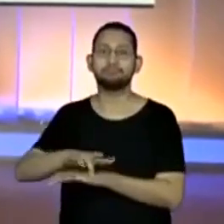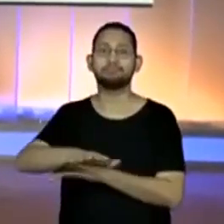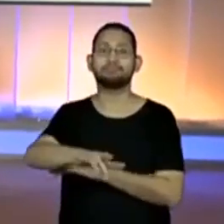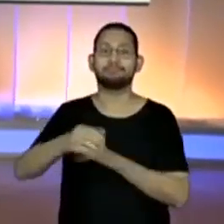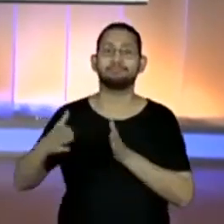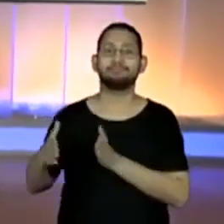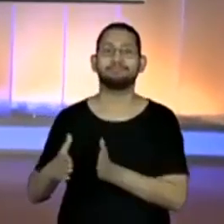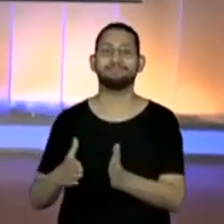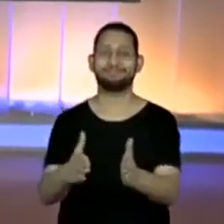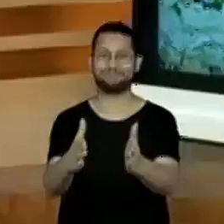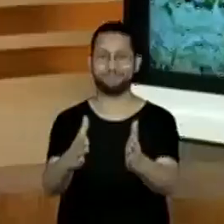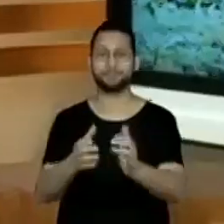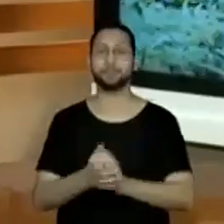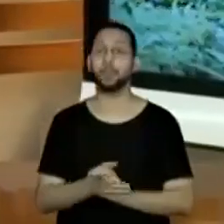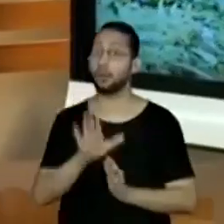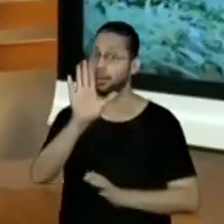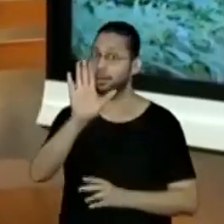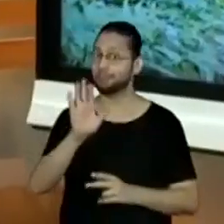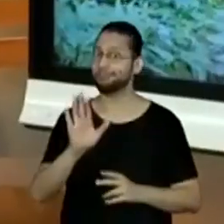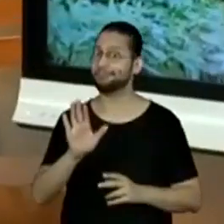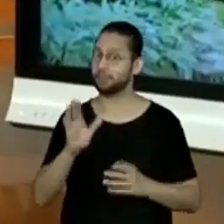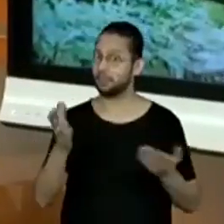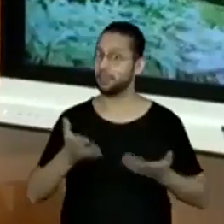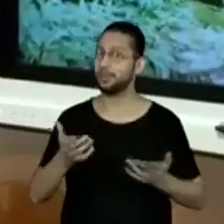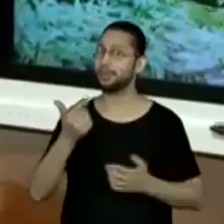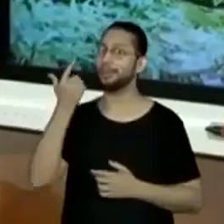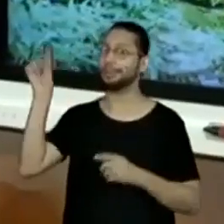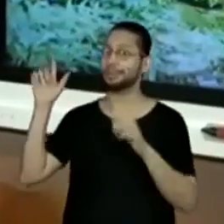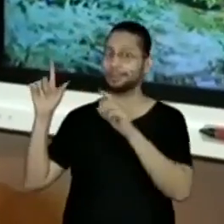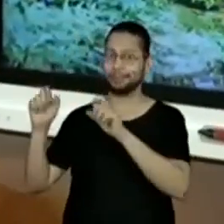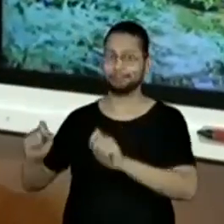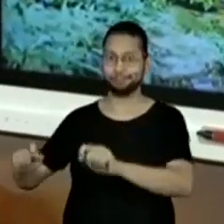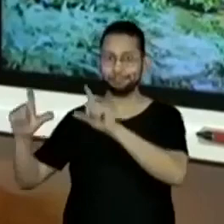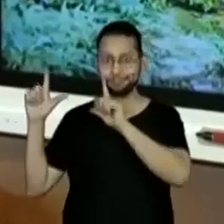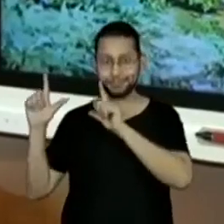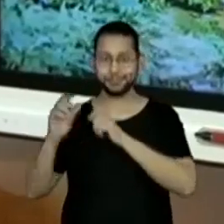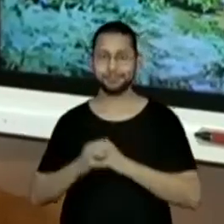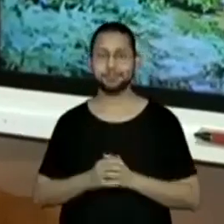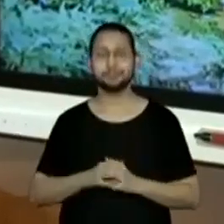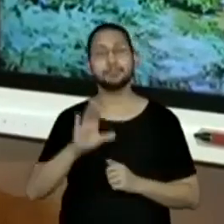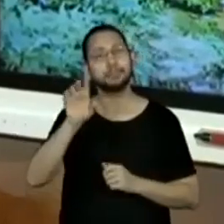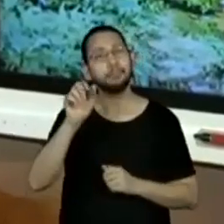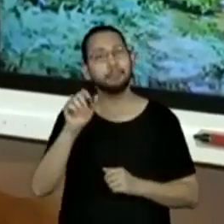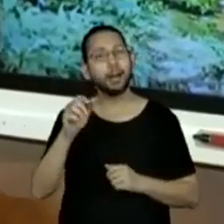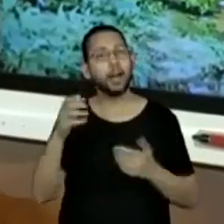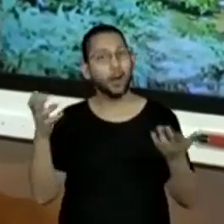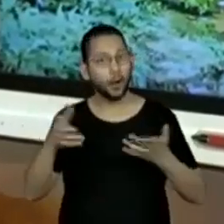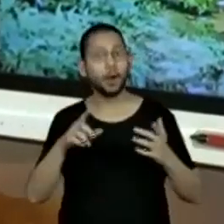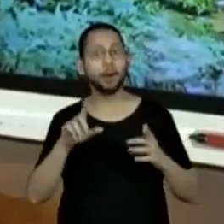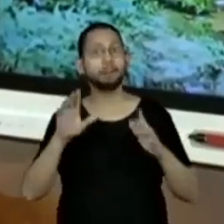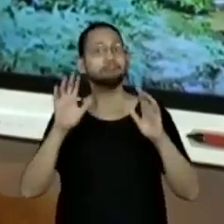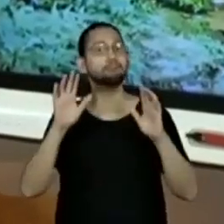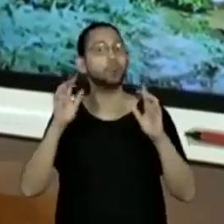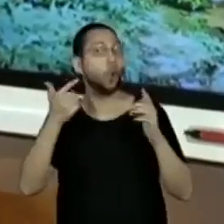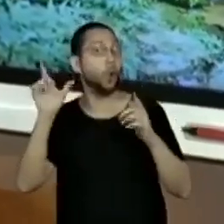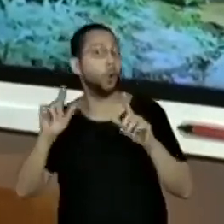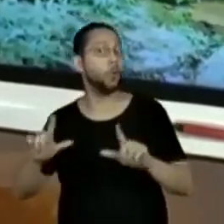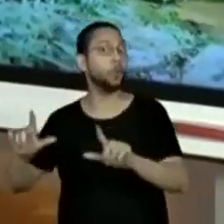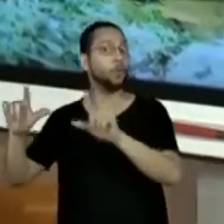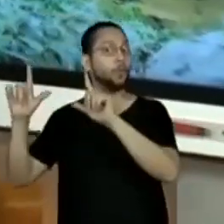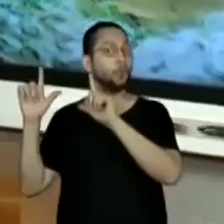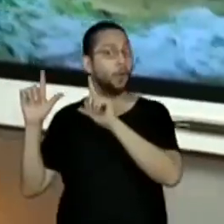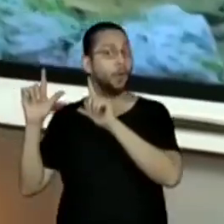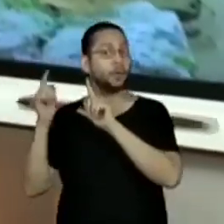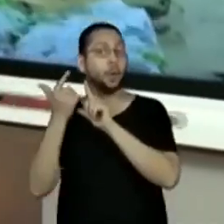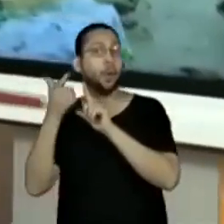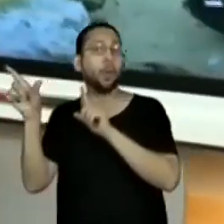vocês outra imagem. Presta atenção. Esta outra imagem já é de um outro